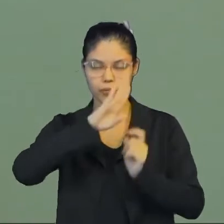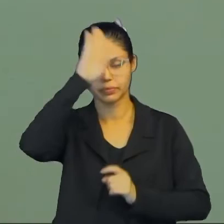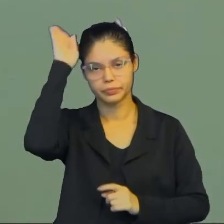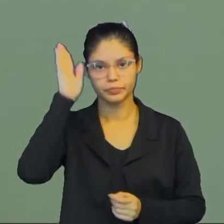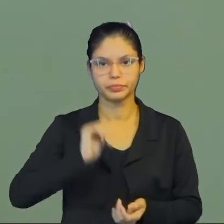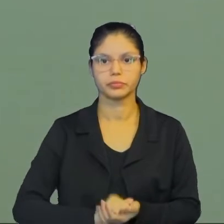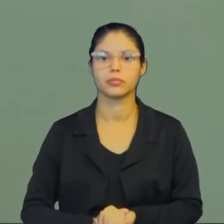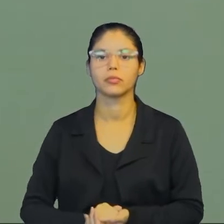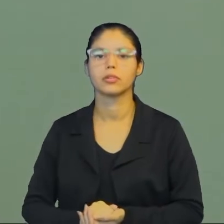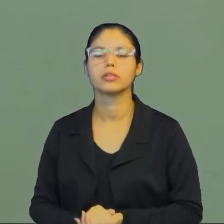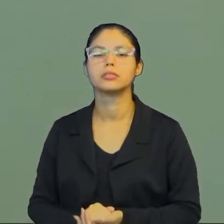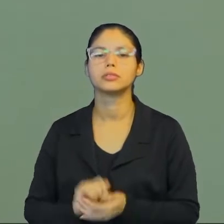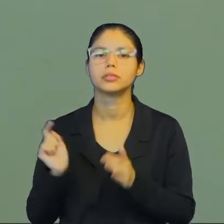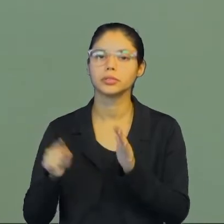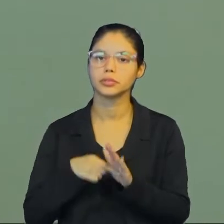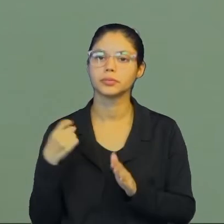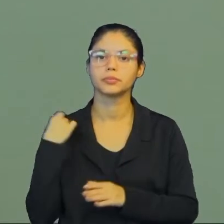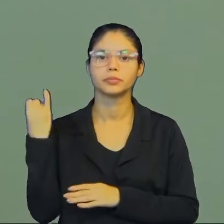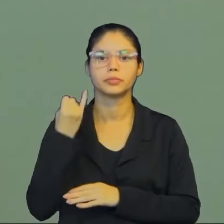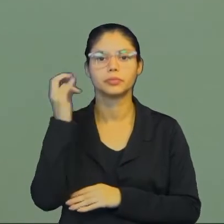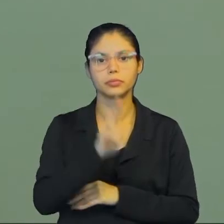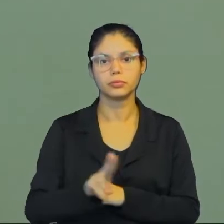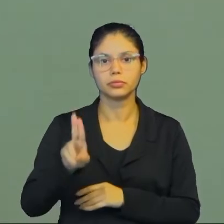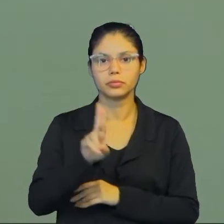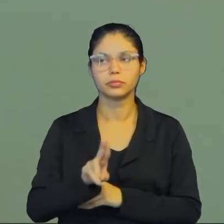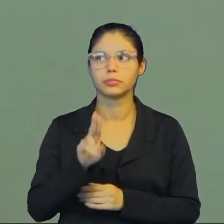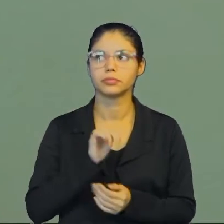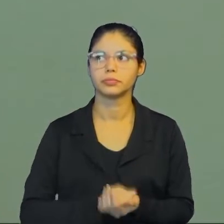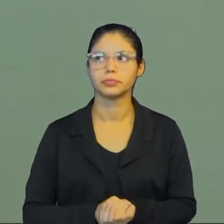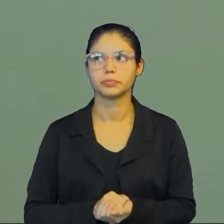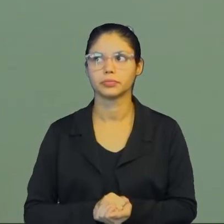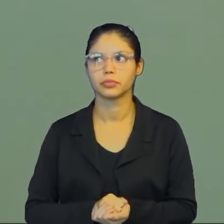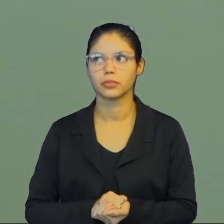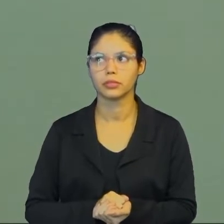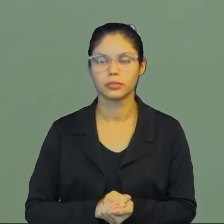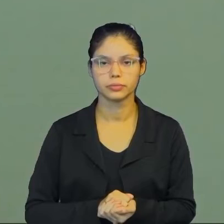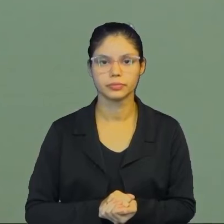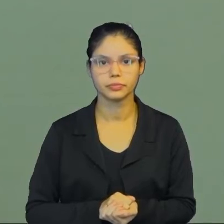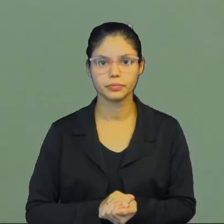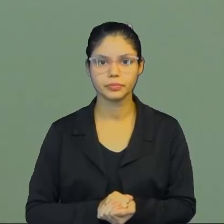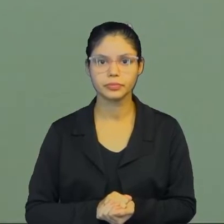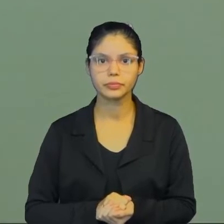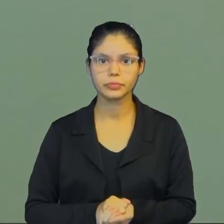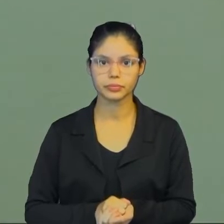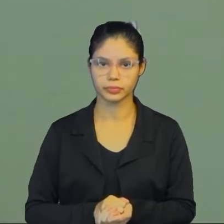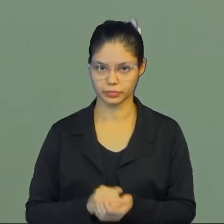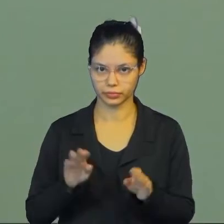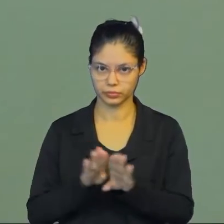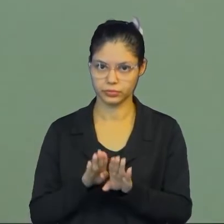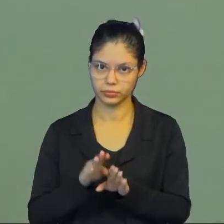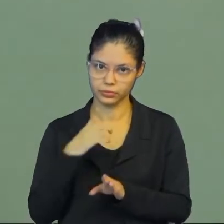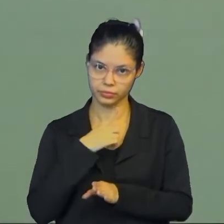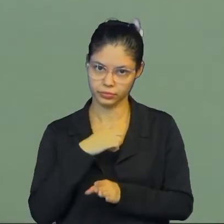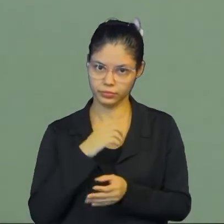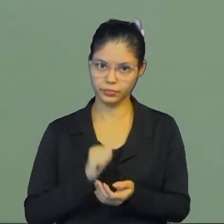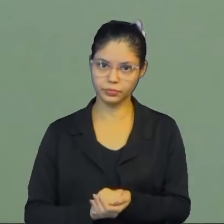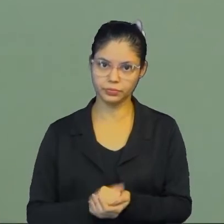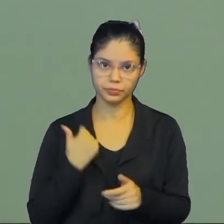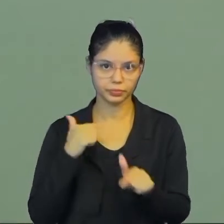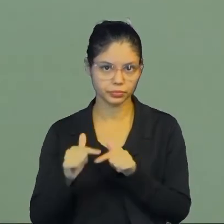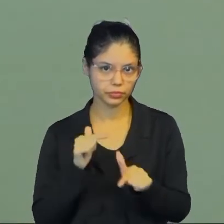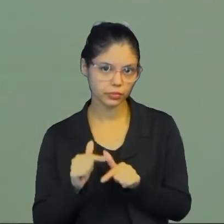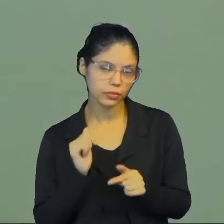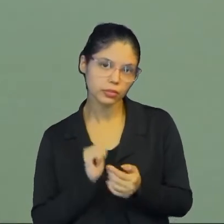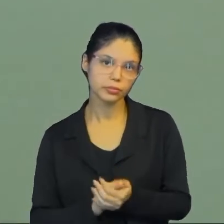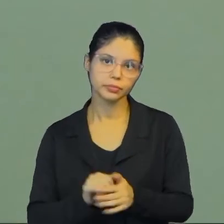romanos foram um dos principais aí nessa técnica, né? Então, a técnica ela consiste nesse